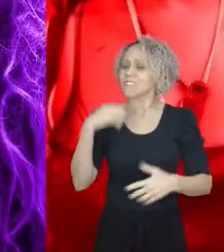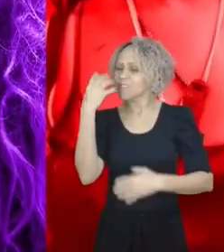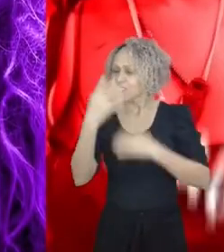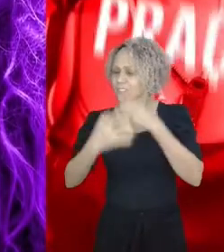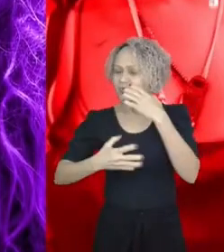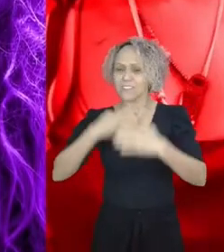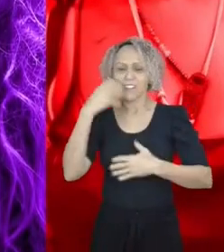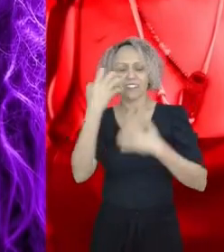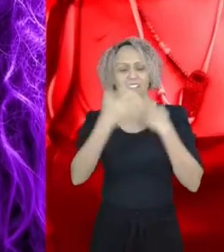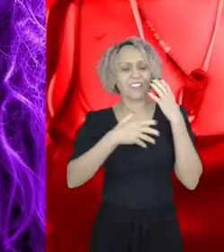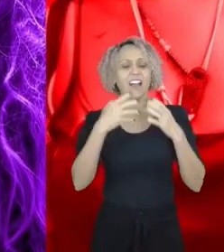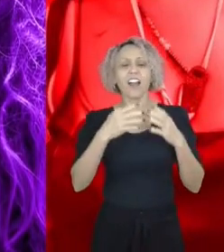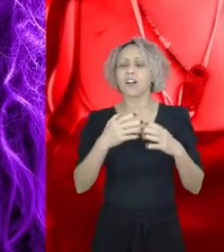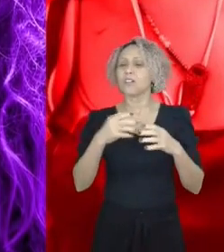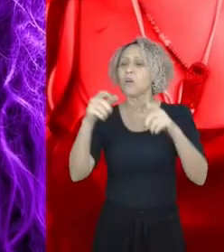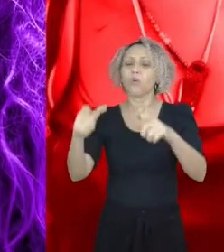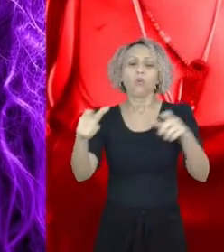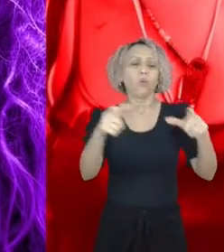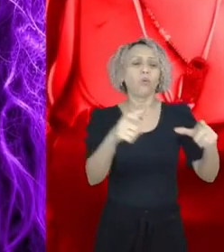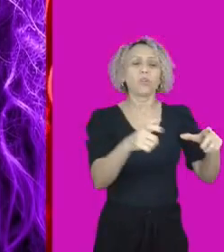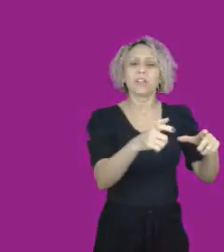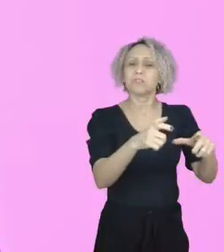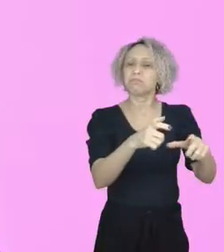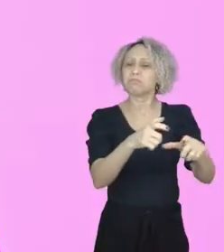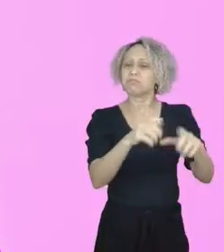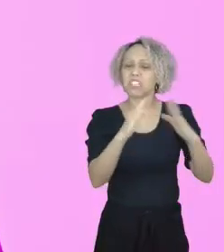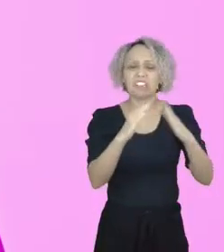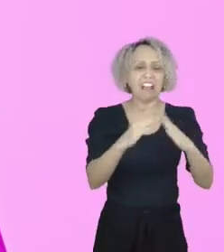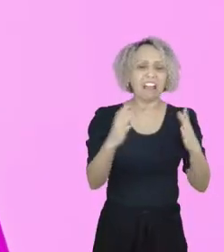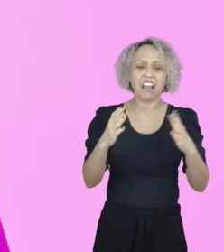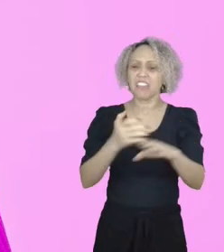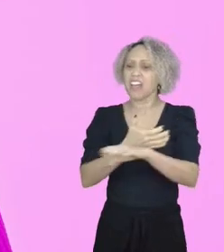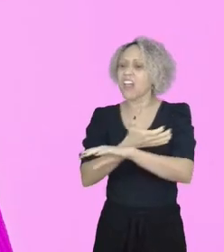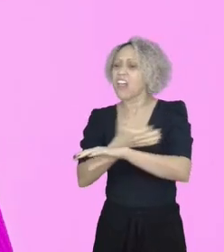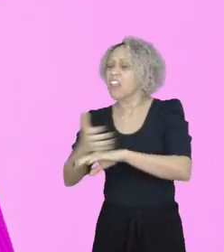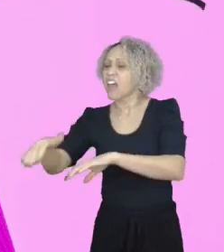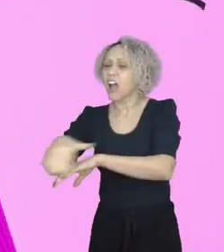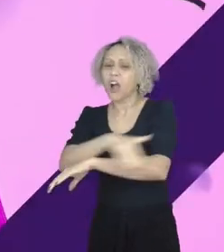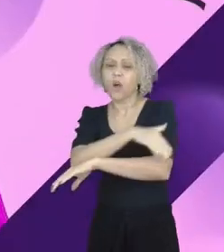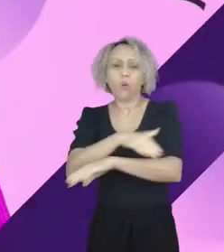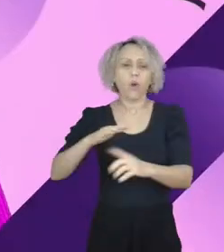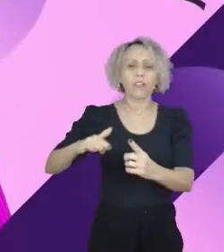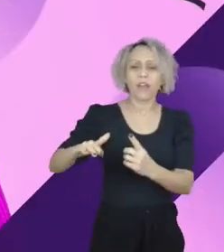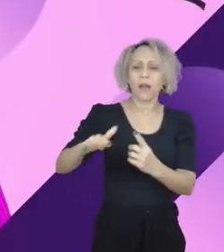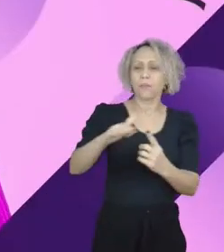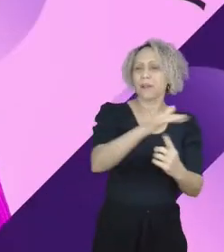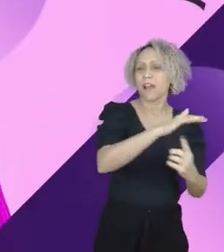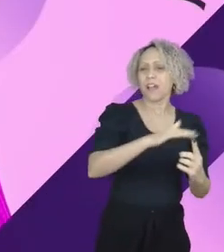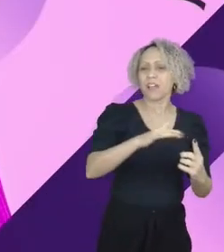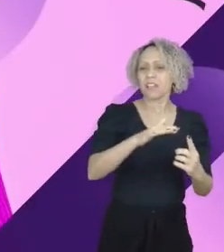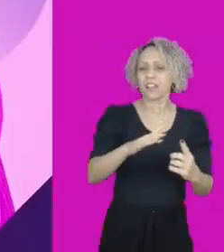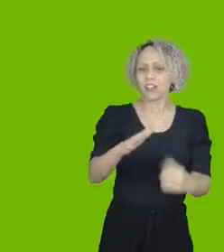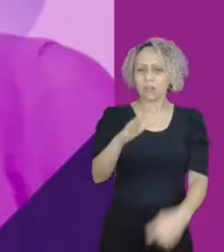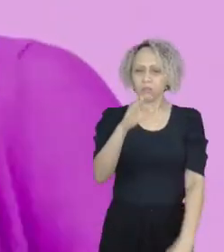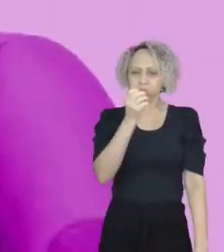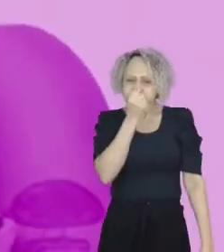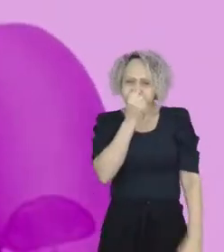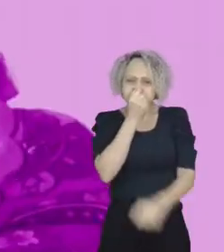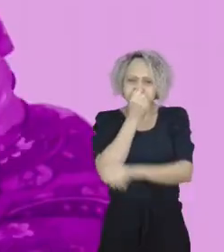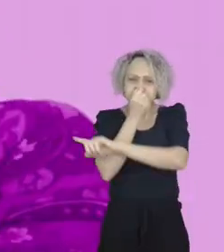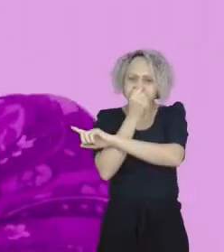Seja em casa, no campo, na rua ou na praça, chega de mordaça, agora eu vou falar.